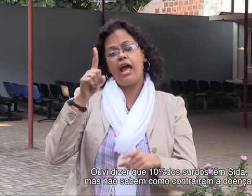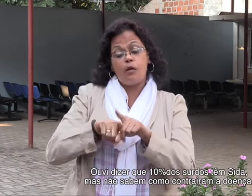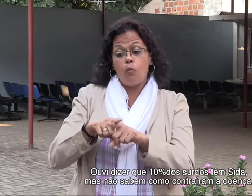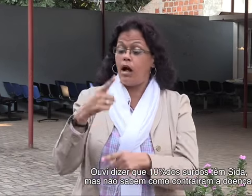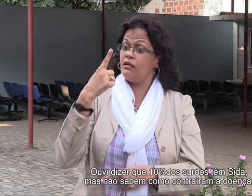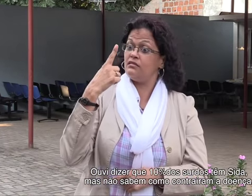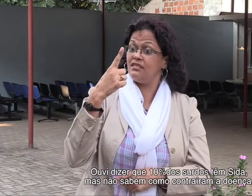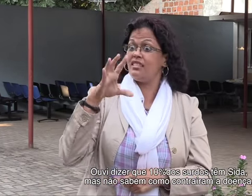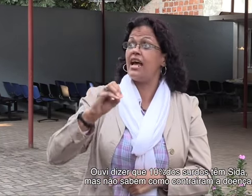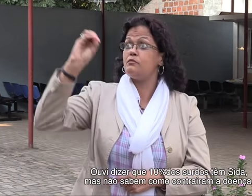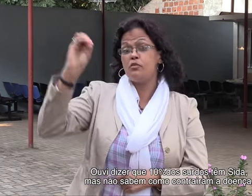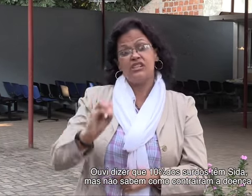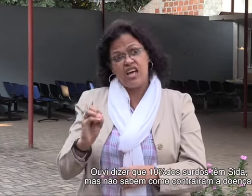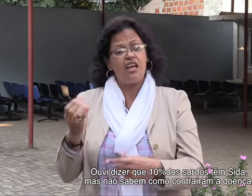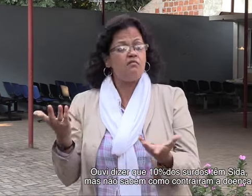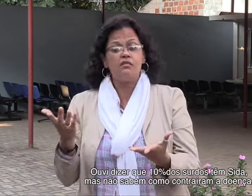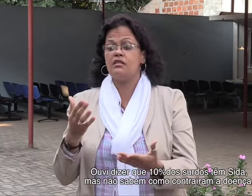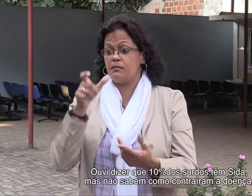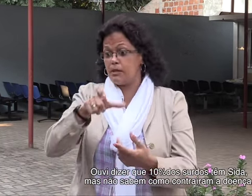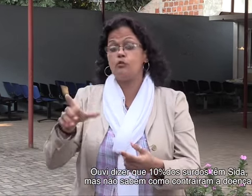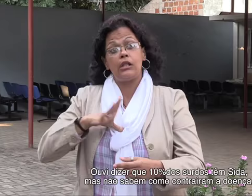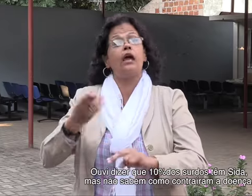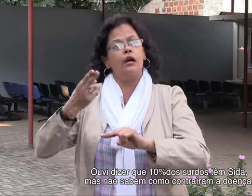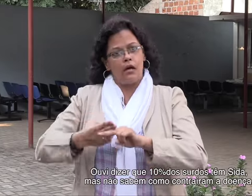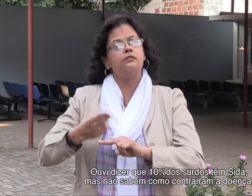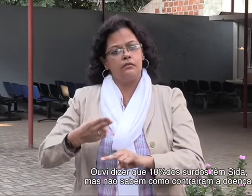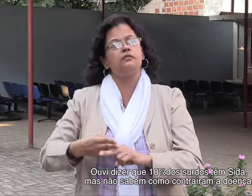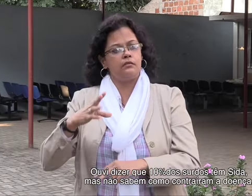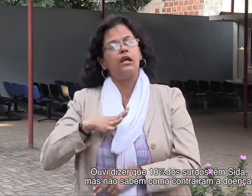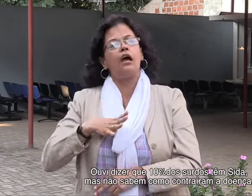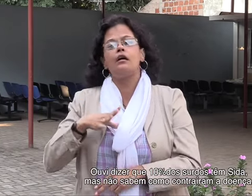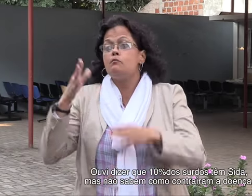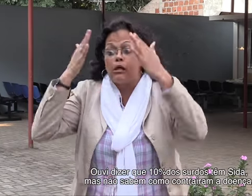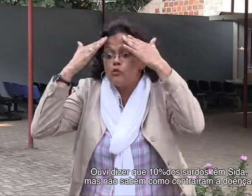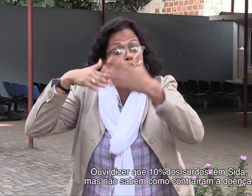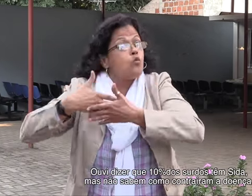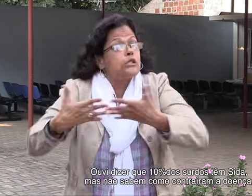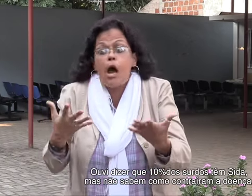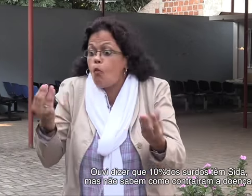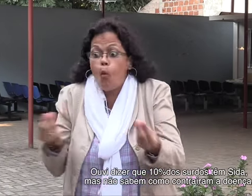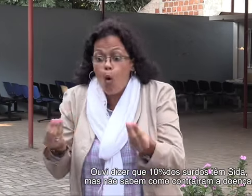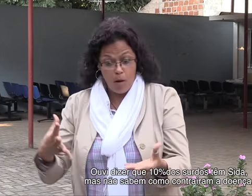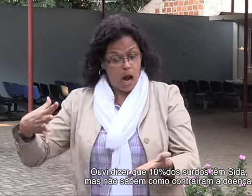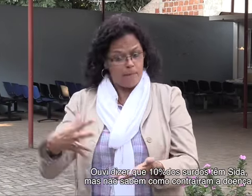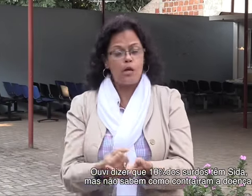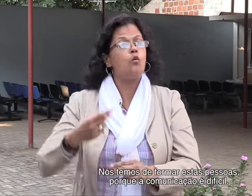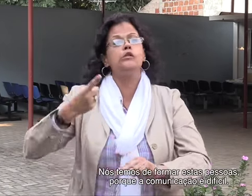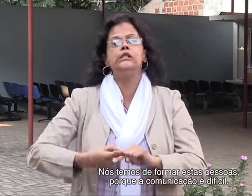Ouvi dizer que 10% dos surdos têm SIDA, mas não sabem como contraíram a doença.